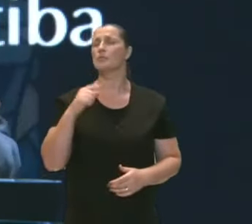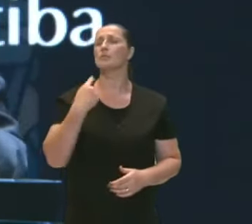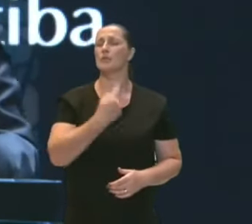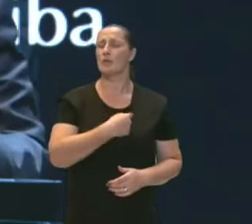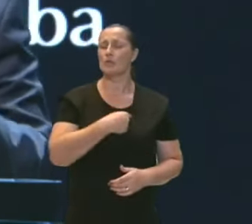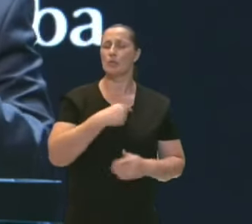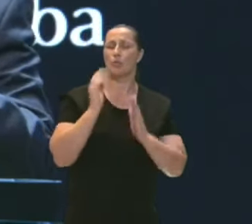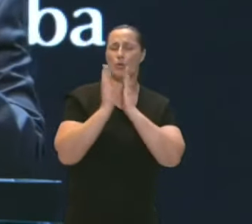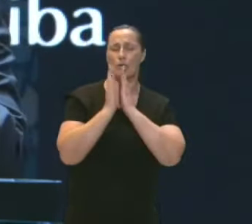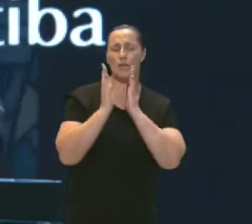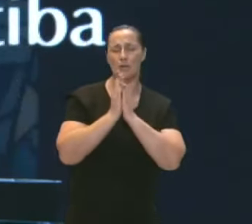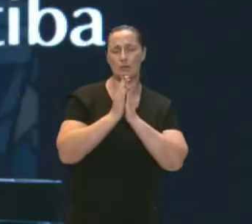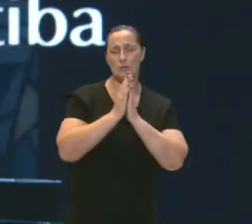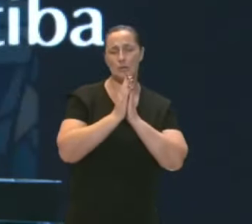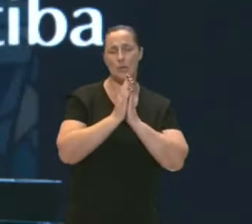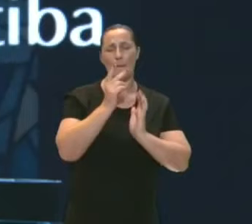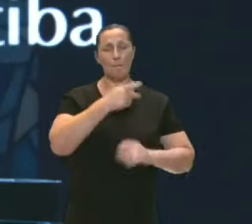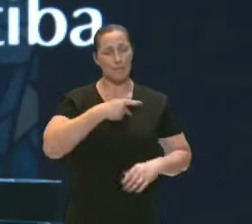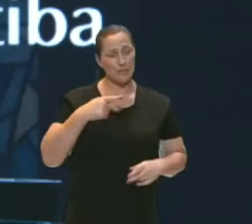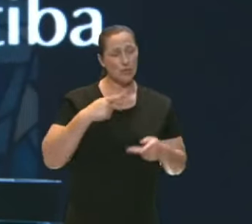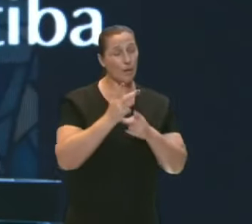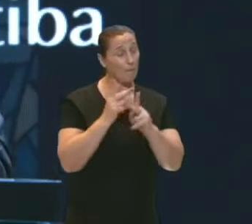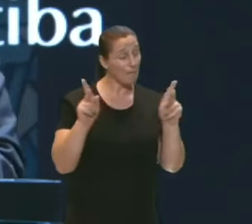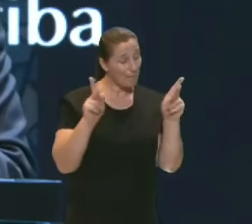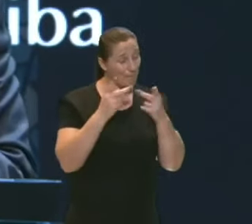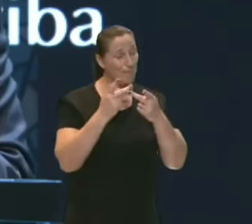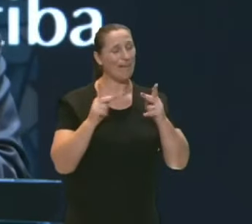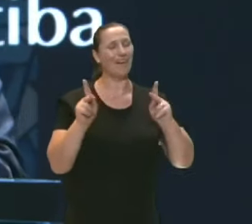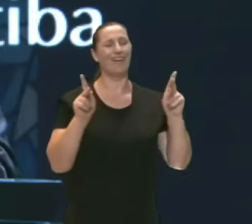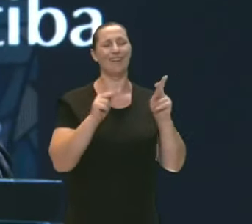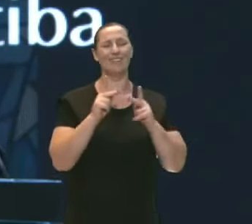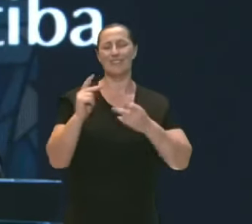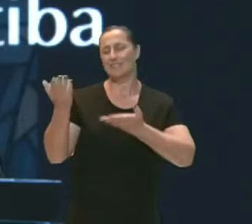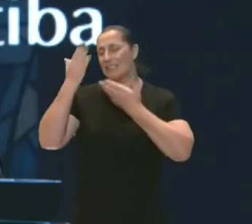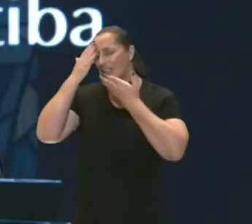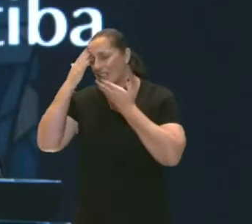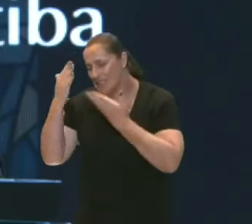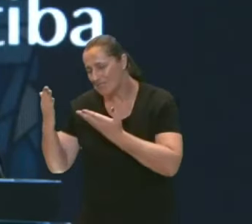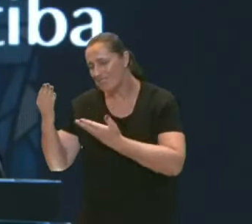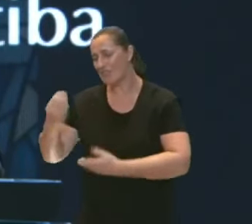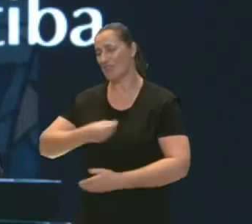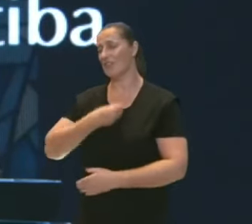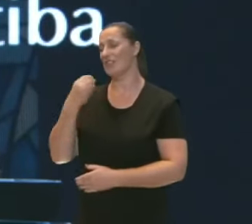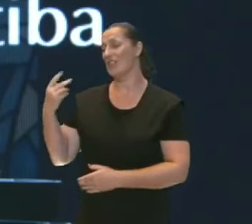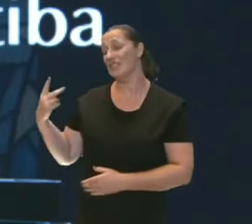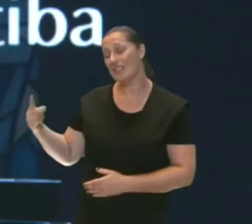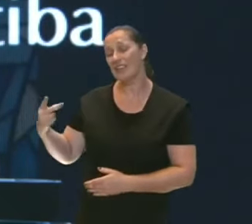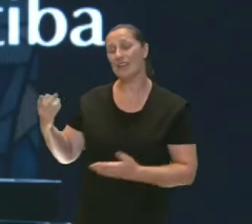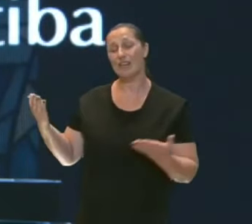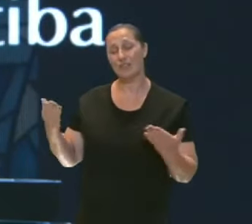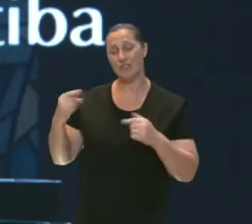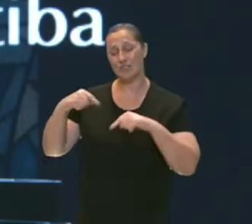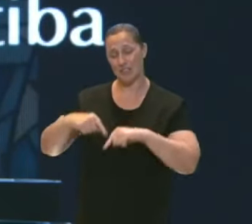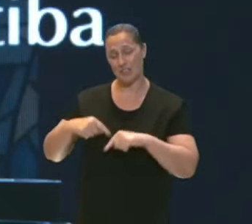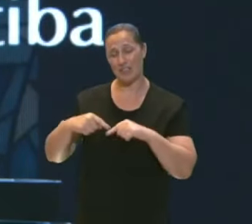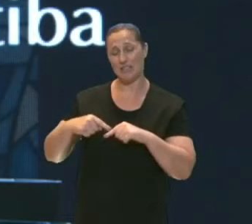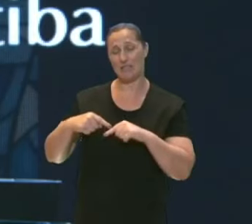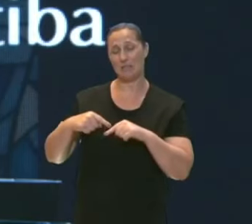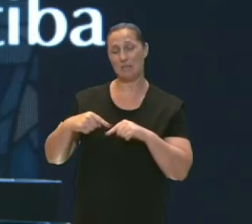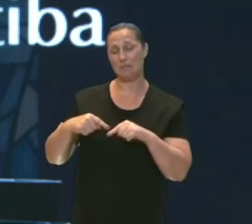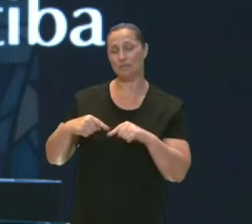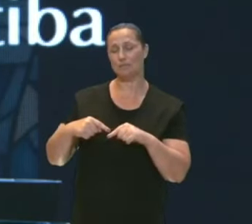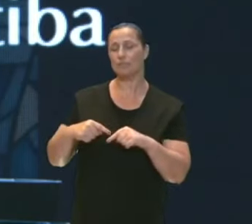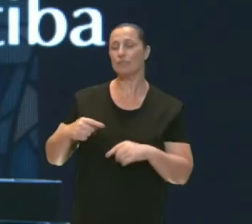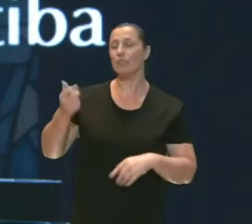Paulo Davi, agradecidos ao Senhor pela vida dele, aqui entre nós. Ó Deus, mais uma